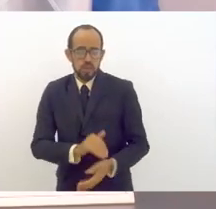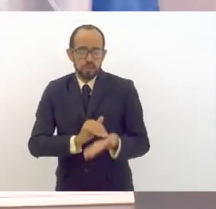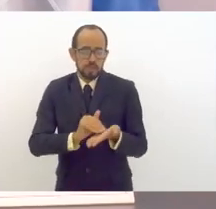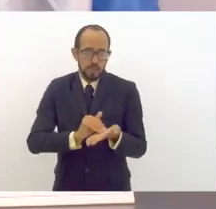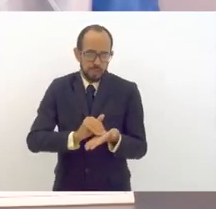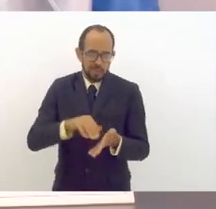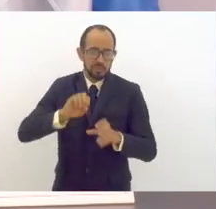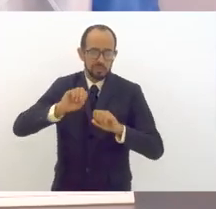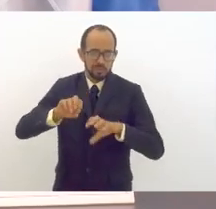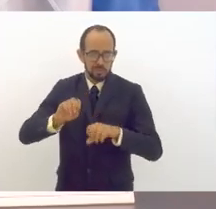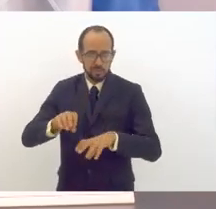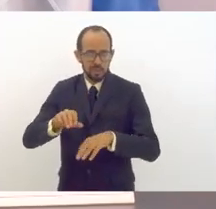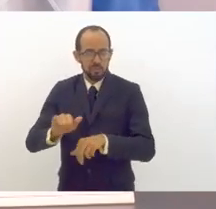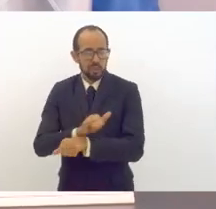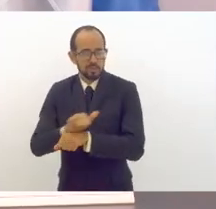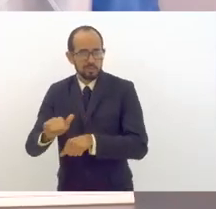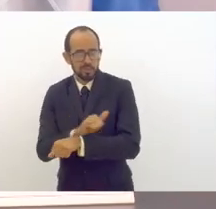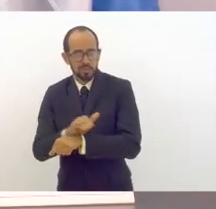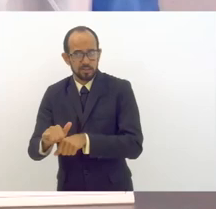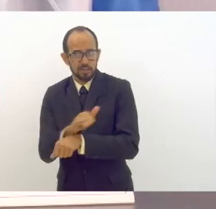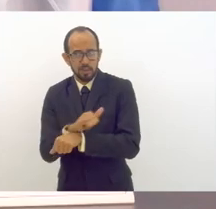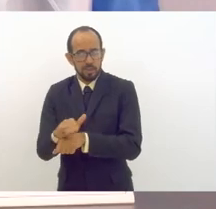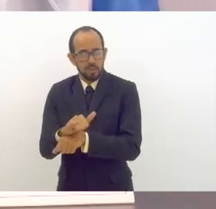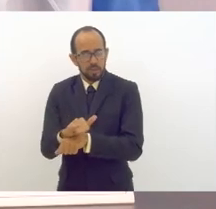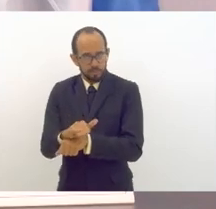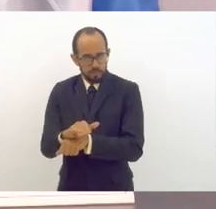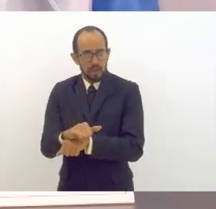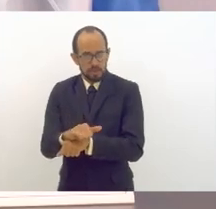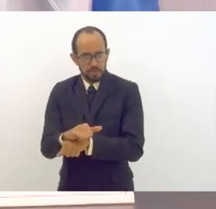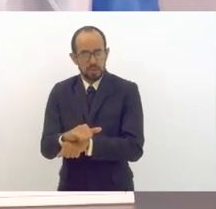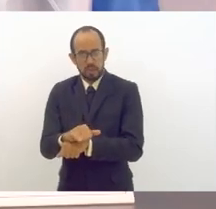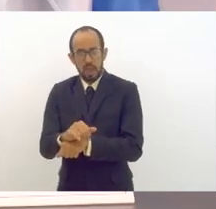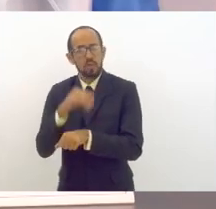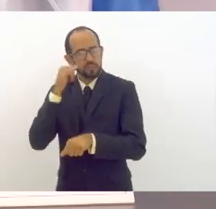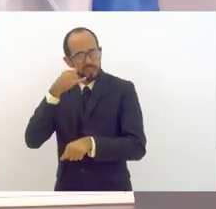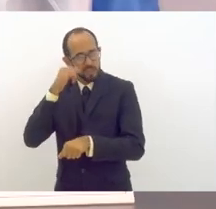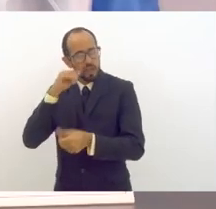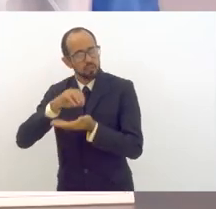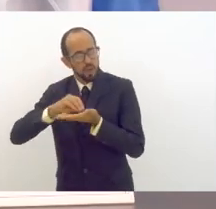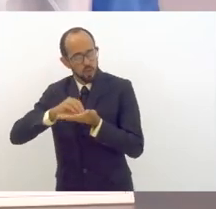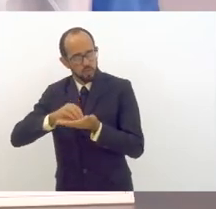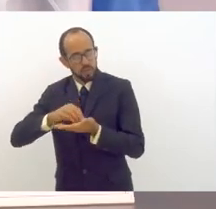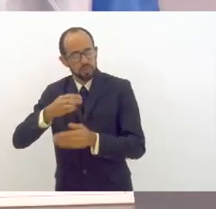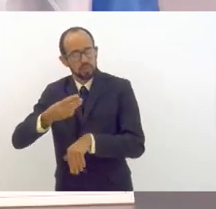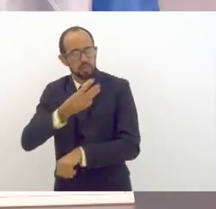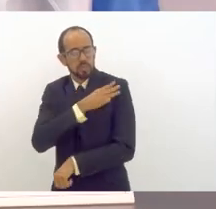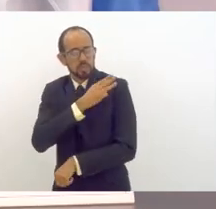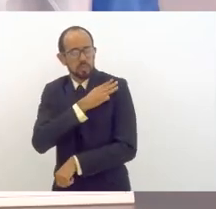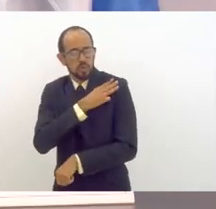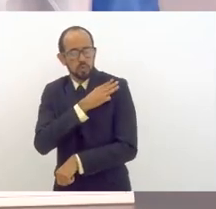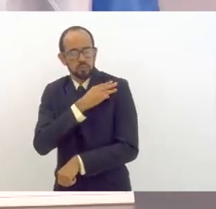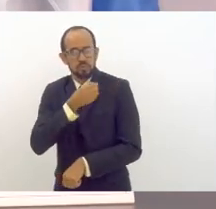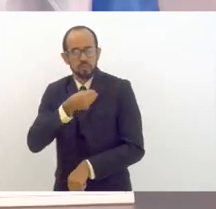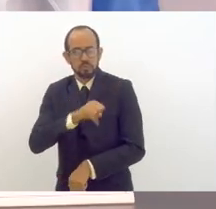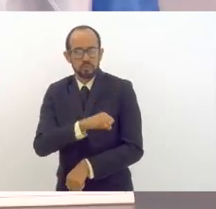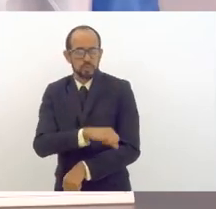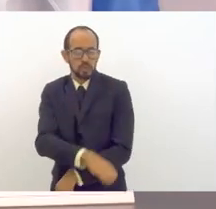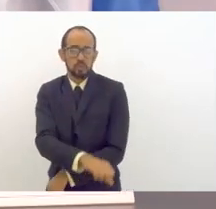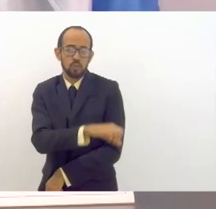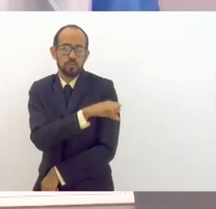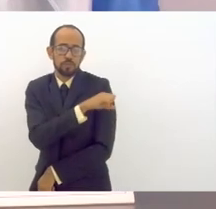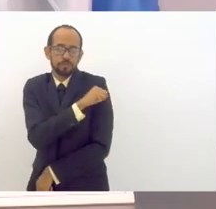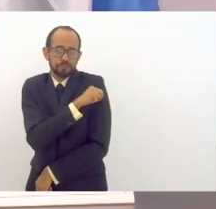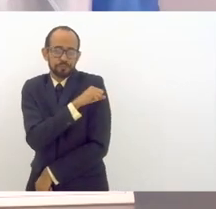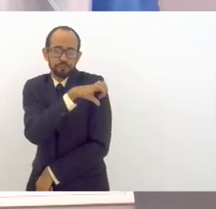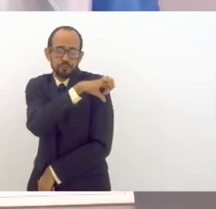com que faltasse menos no terceiro, faltasse mais no primeiro e no segundo, então quem perdeu aula no oitavo e no nono ano,